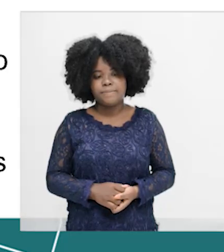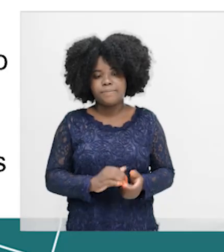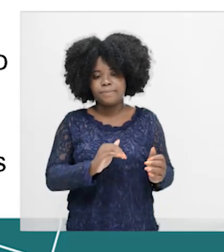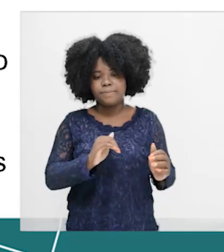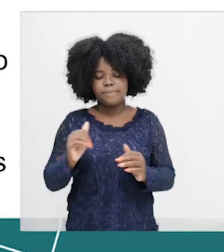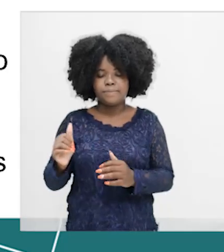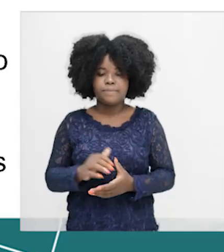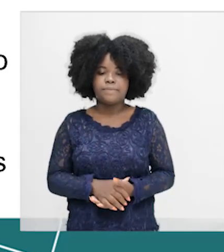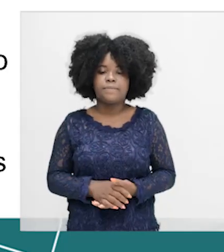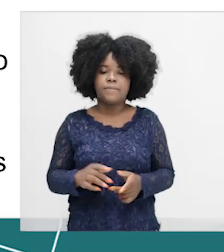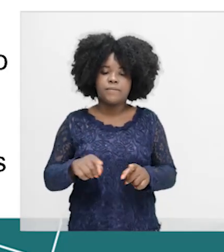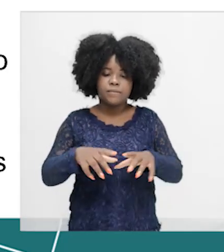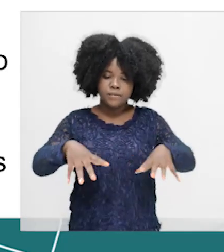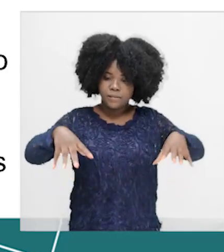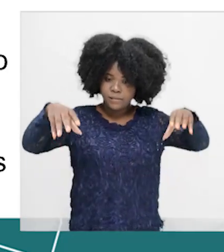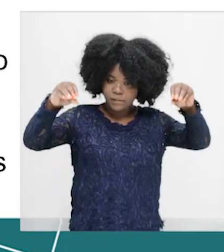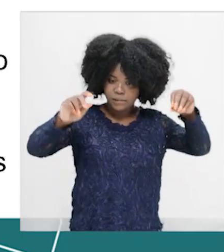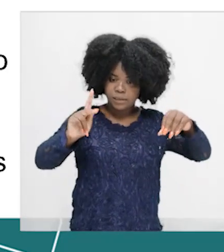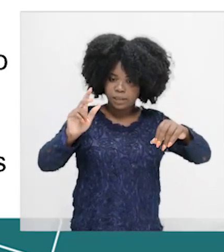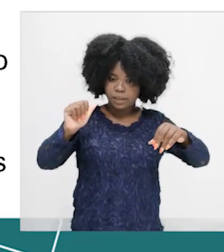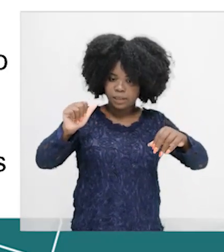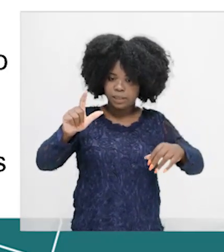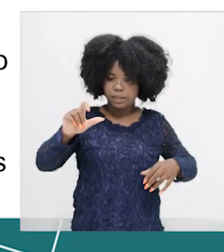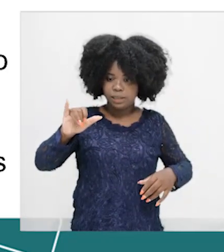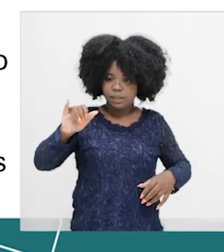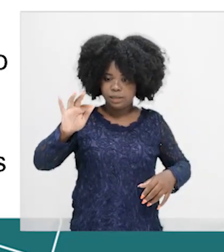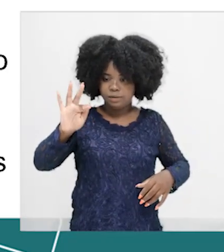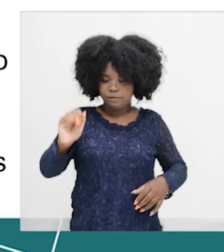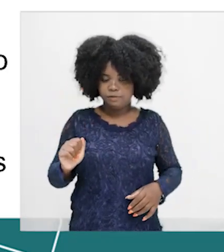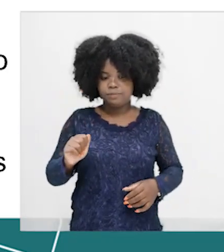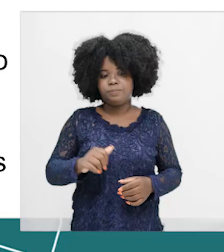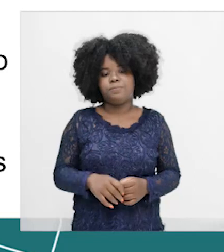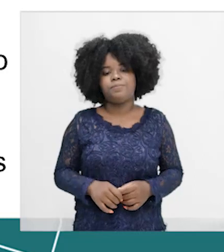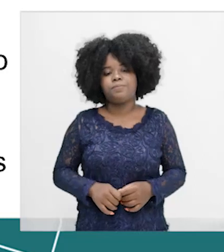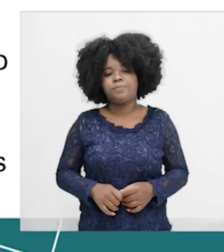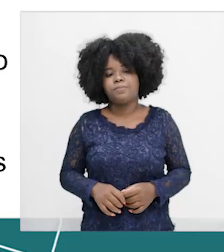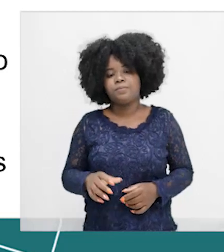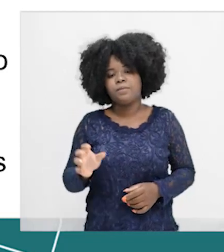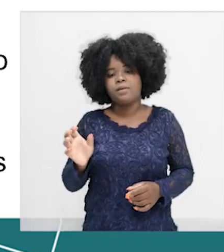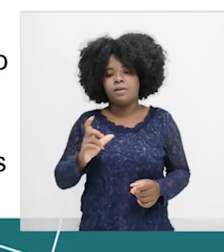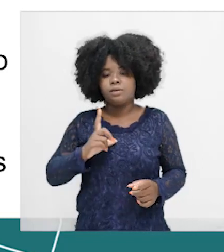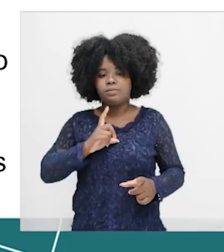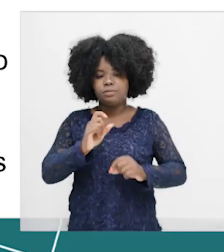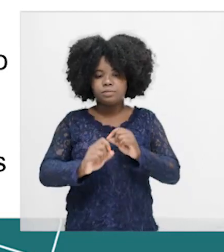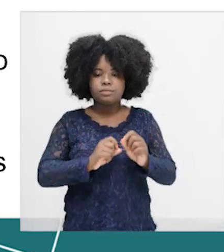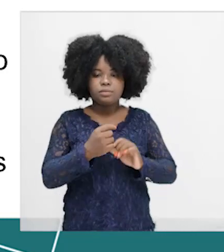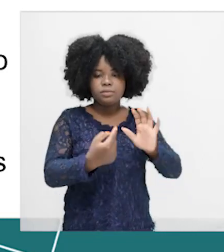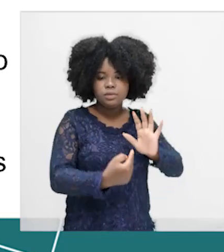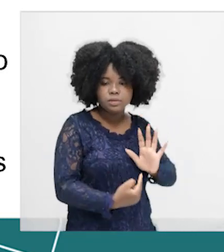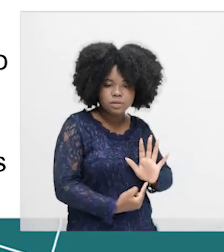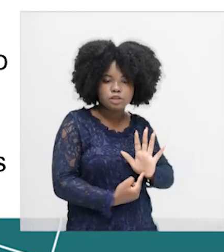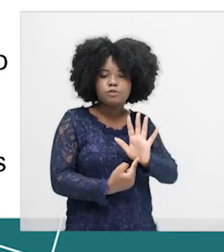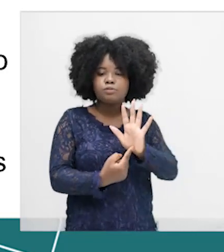E os palácios dos califas, não tem para onde correr sobre essa questão da riqueza e da ostentação. Né? Bassora e